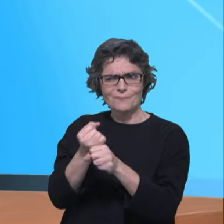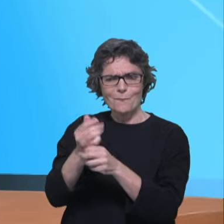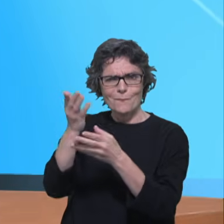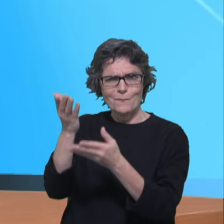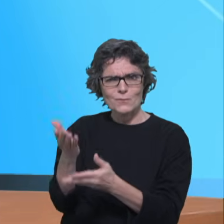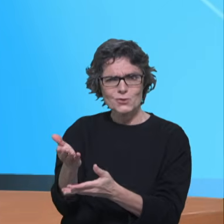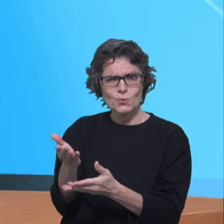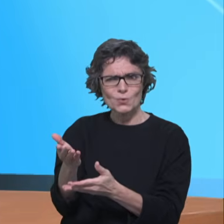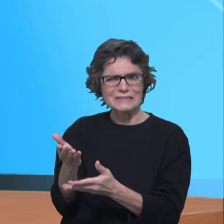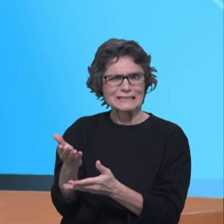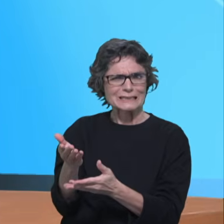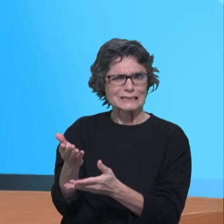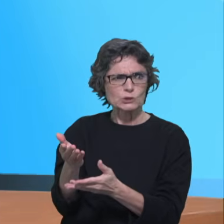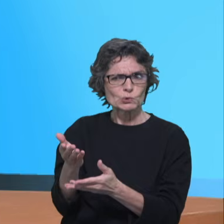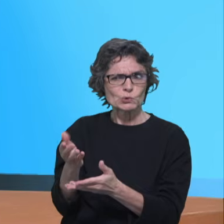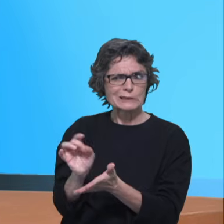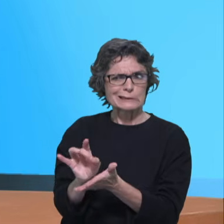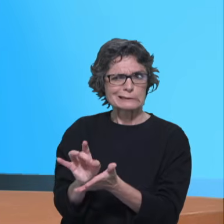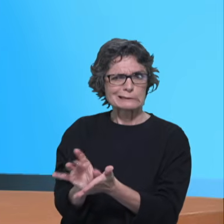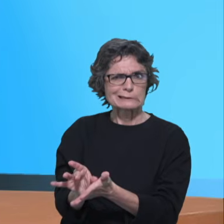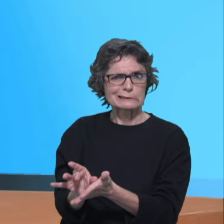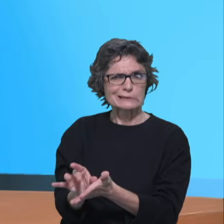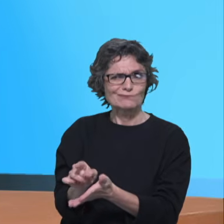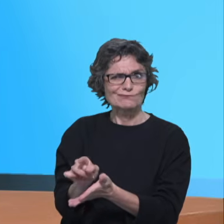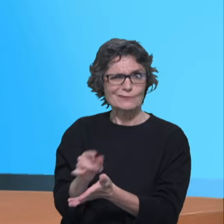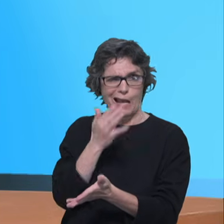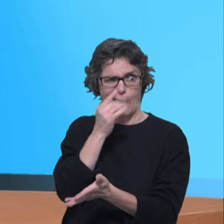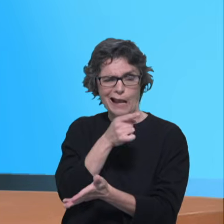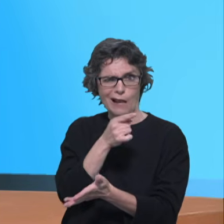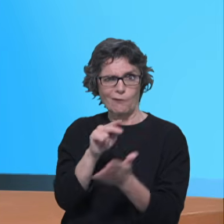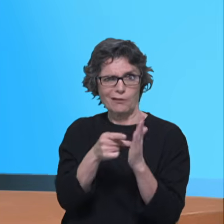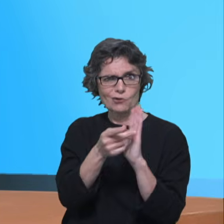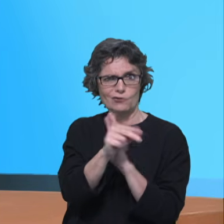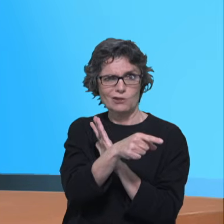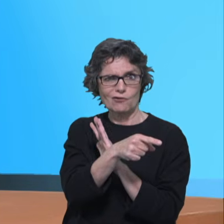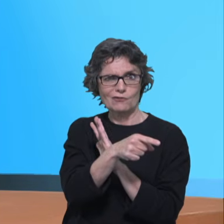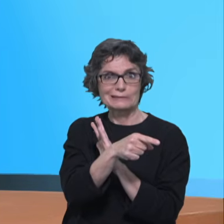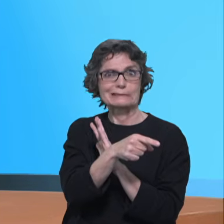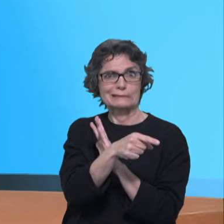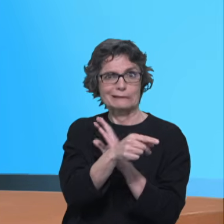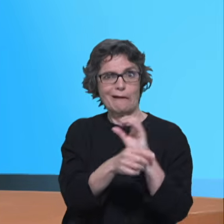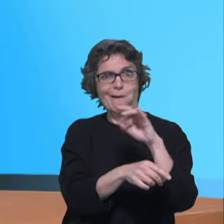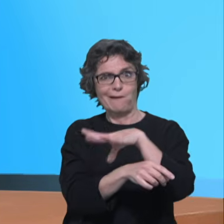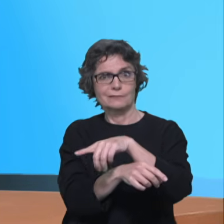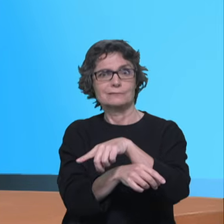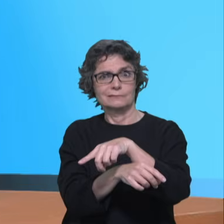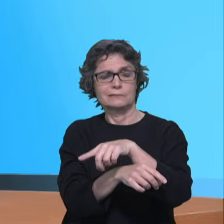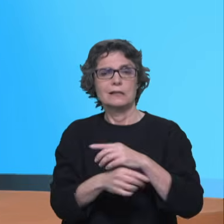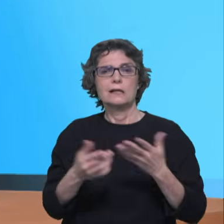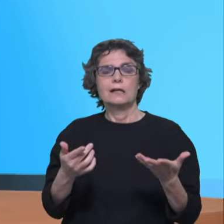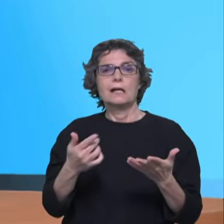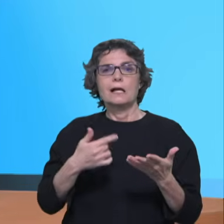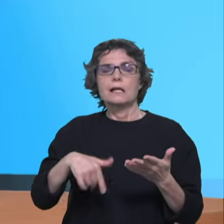vez mais descartável. E é essa discussão que ainda não vimos acontecer, até